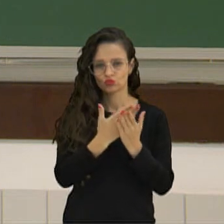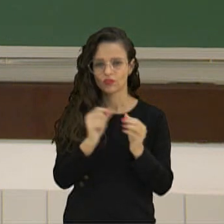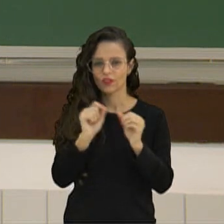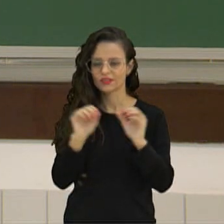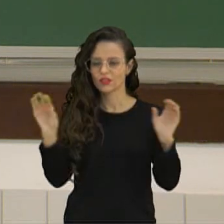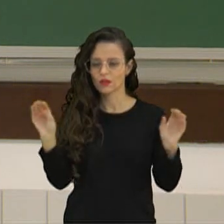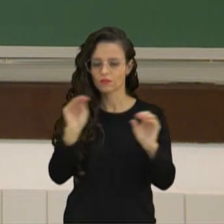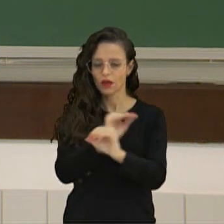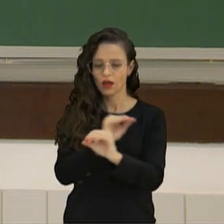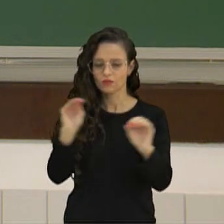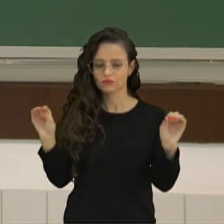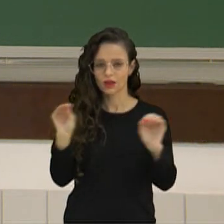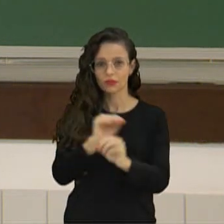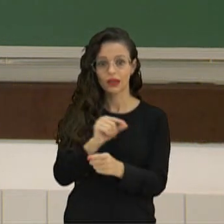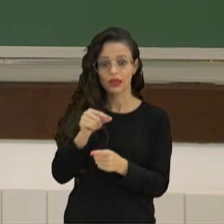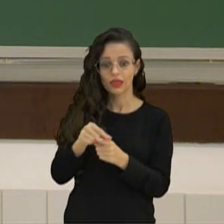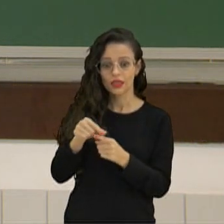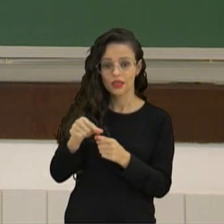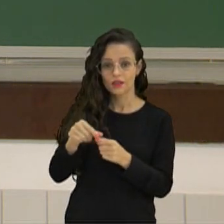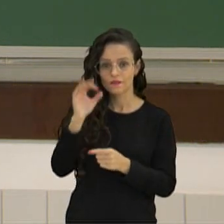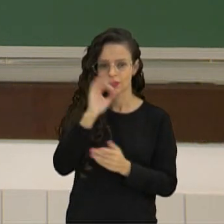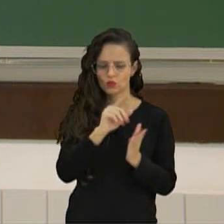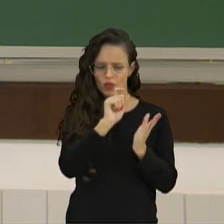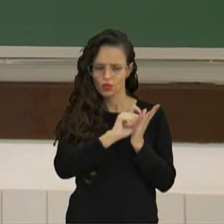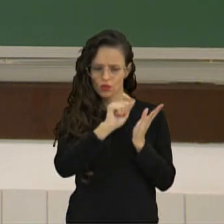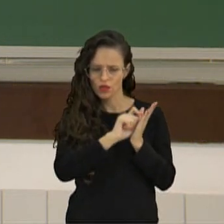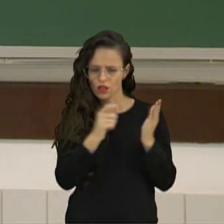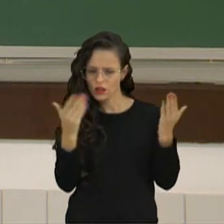cruzamento entre ervilhas e anotando.